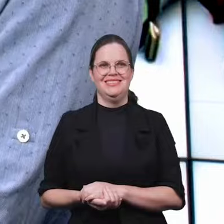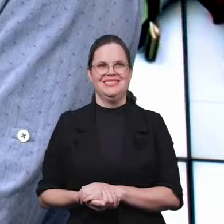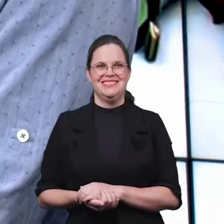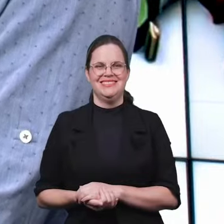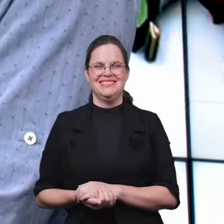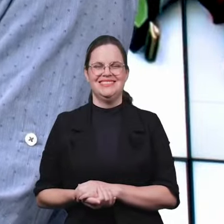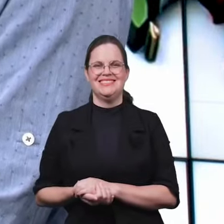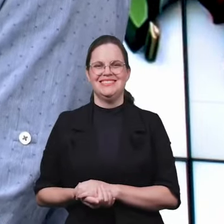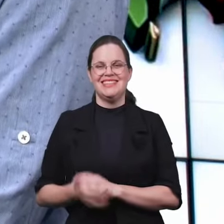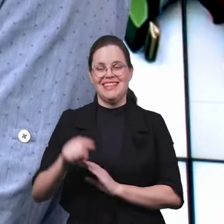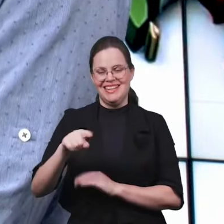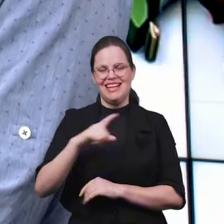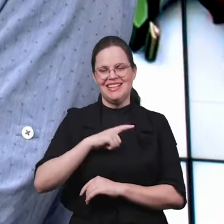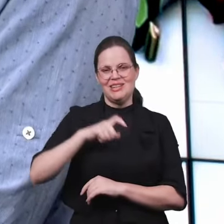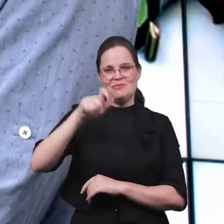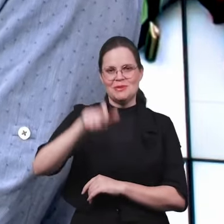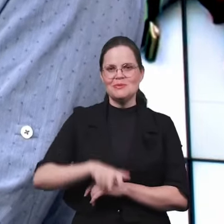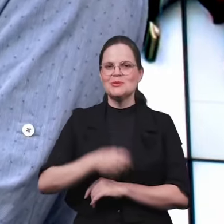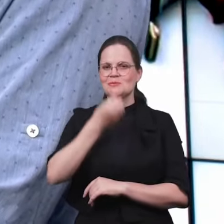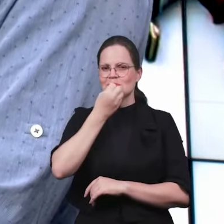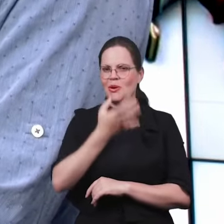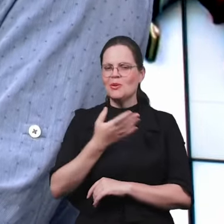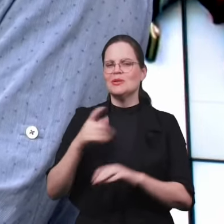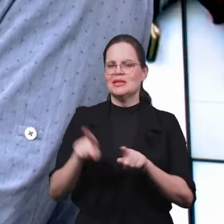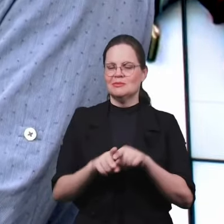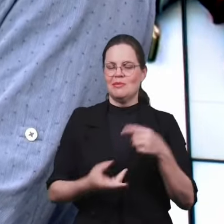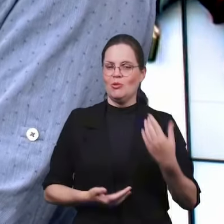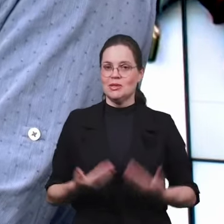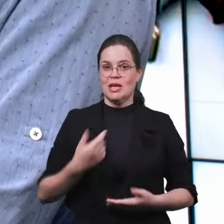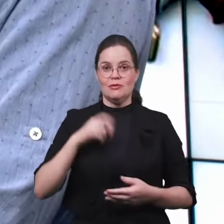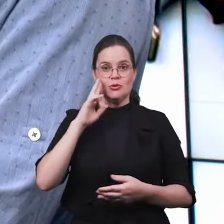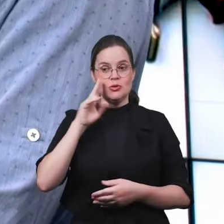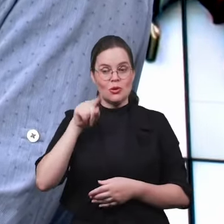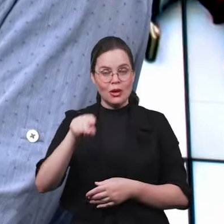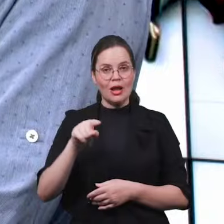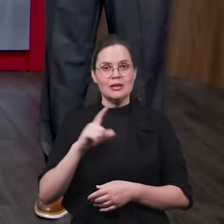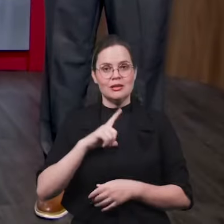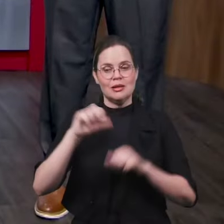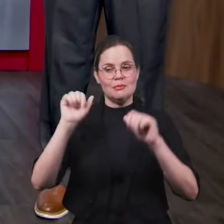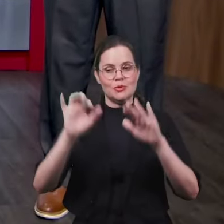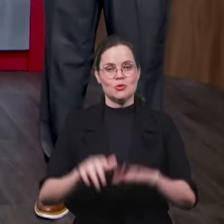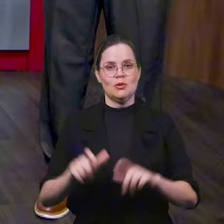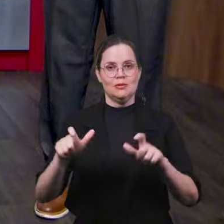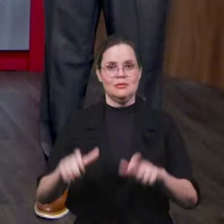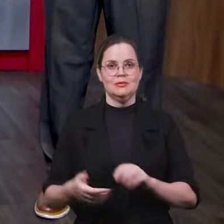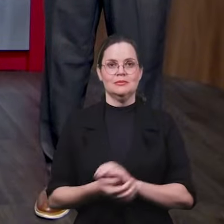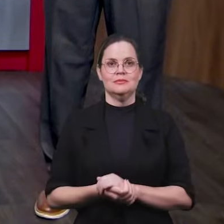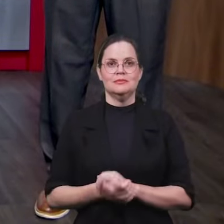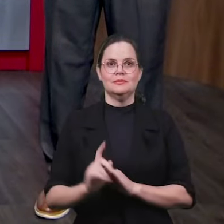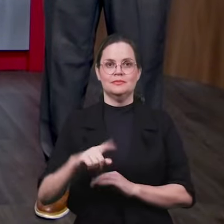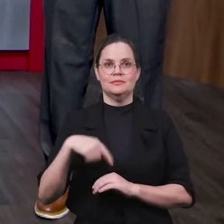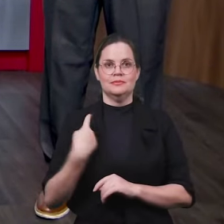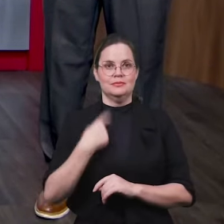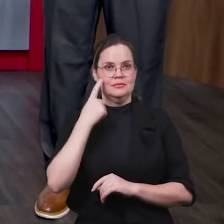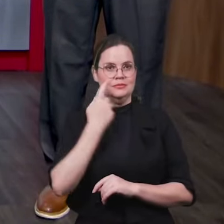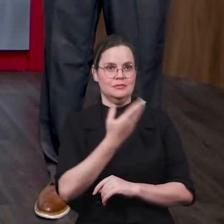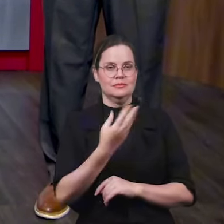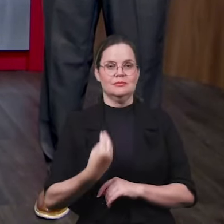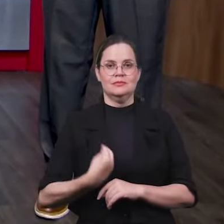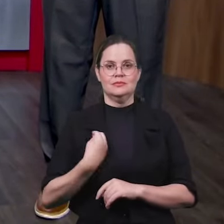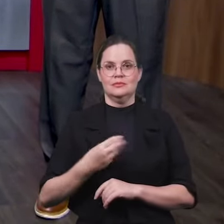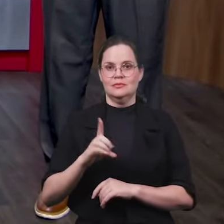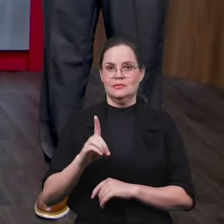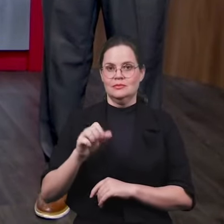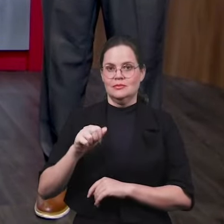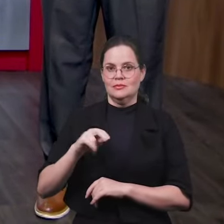aqui. es. Mas é um homem de Deus, é o céu do Senhor e o Senhor tem prosperado. Estamos aqui com o pastor